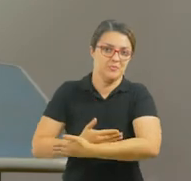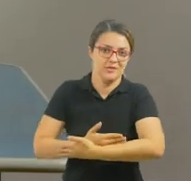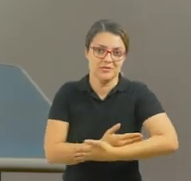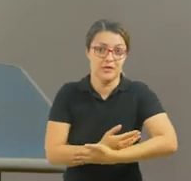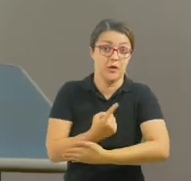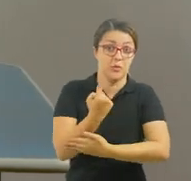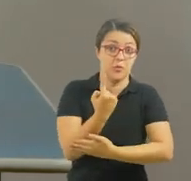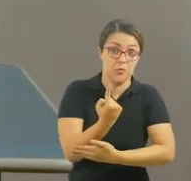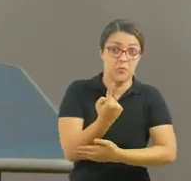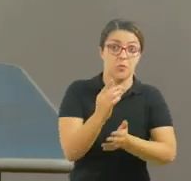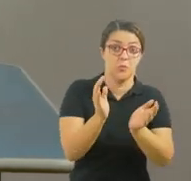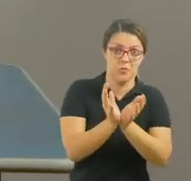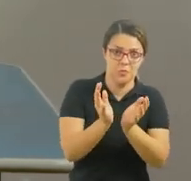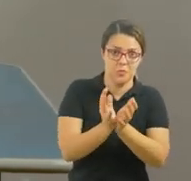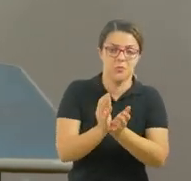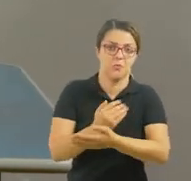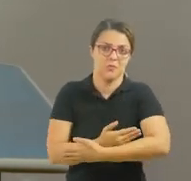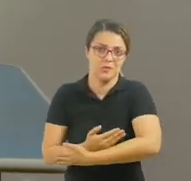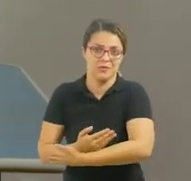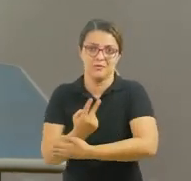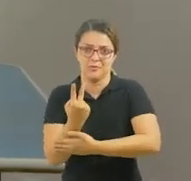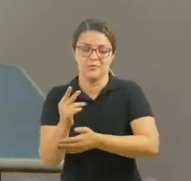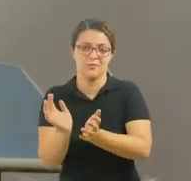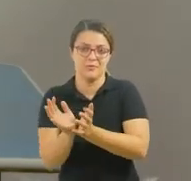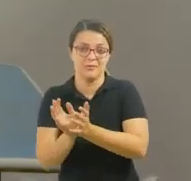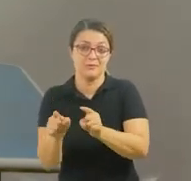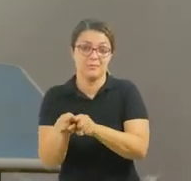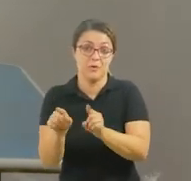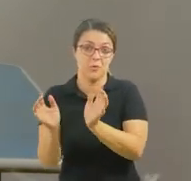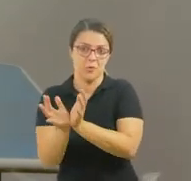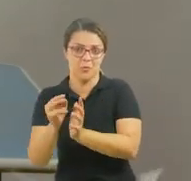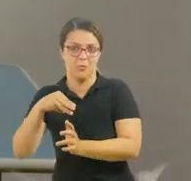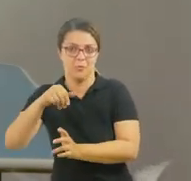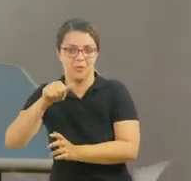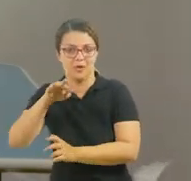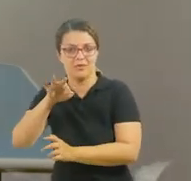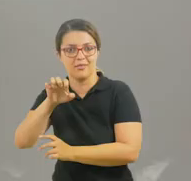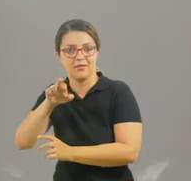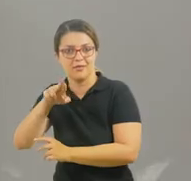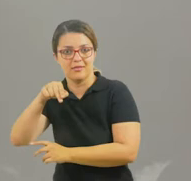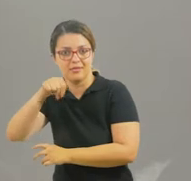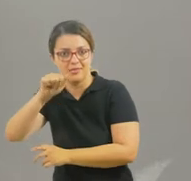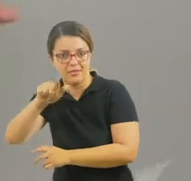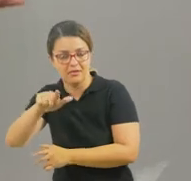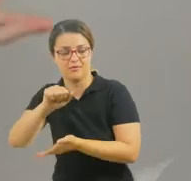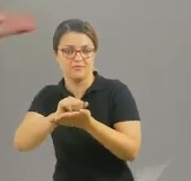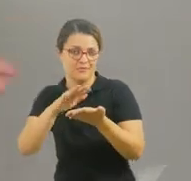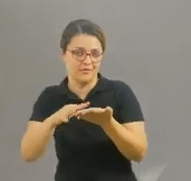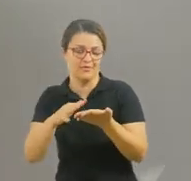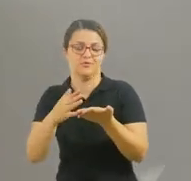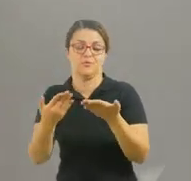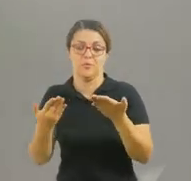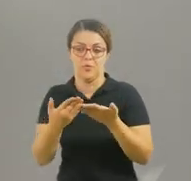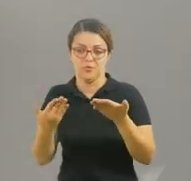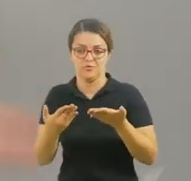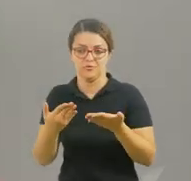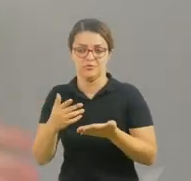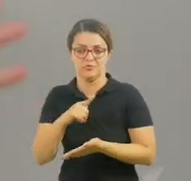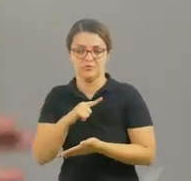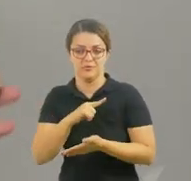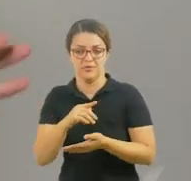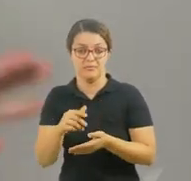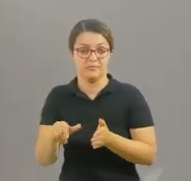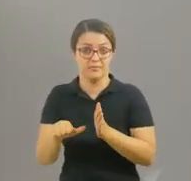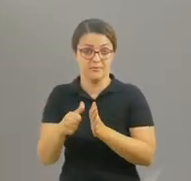maternal. Hoje eu tenho mais duas propostas para apresentar e vocês realizarem em casa com seus filhos. A primeira proposta é